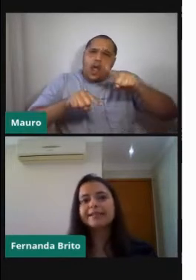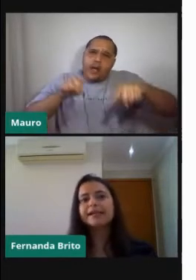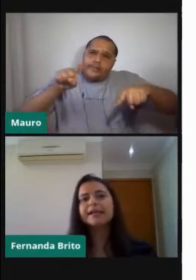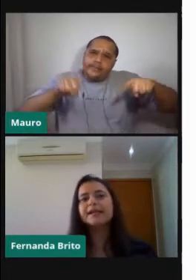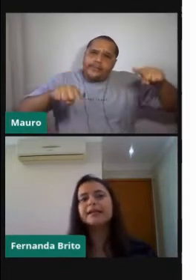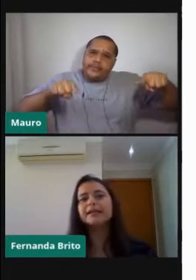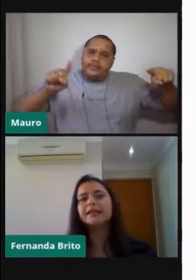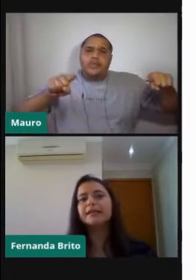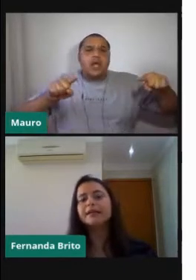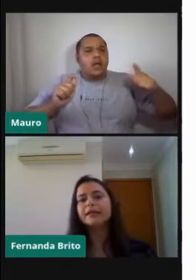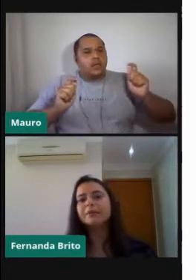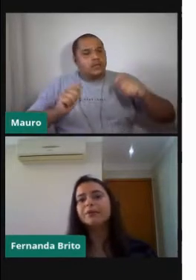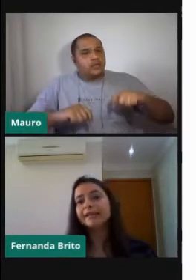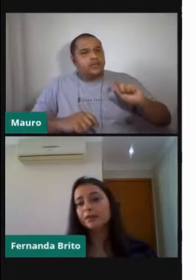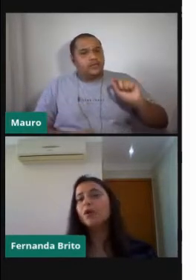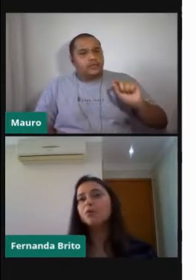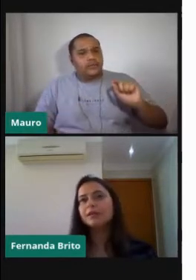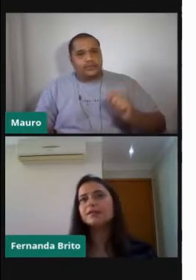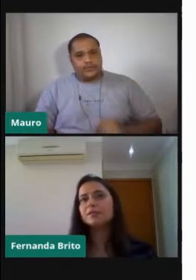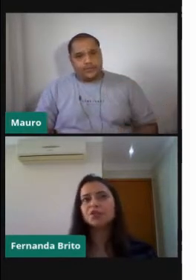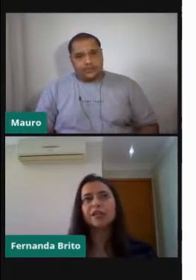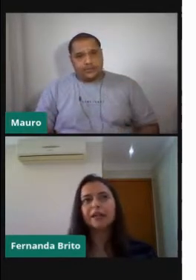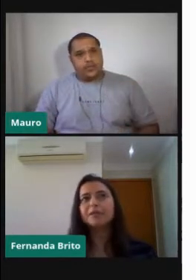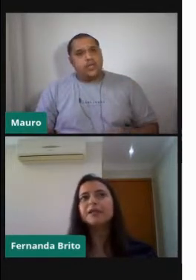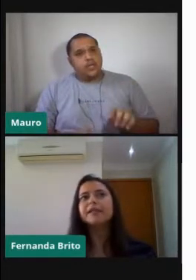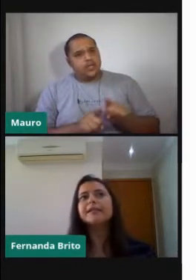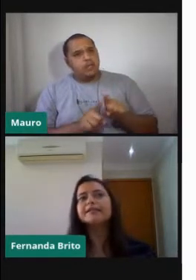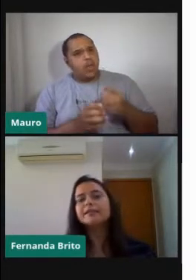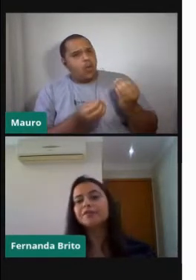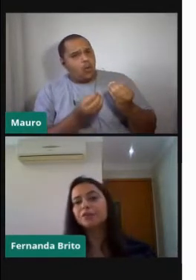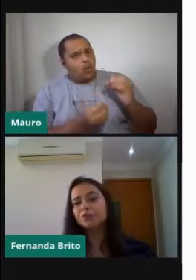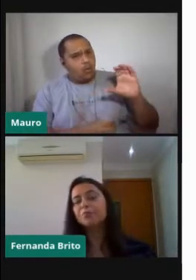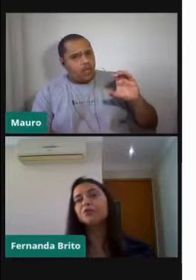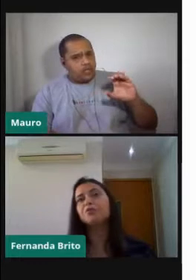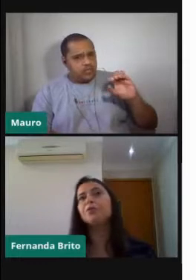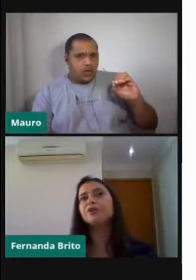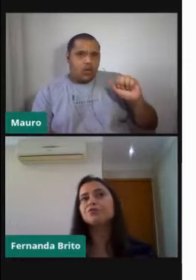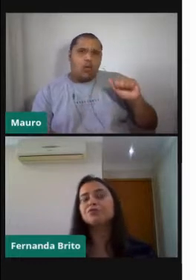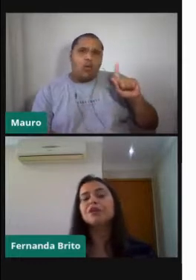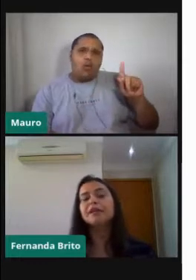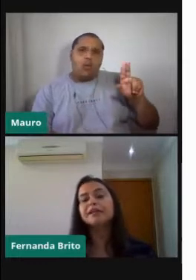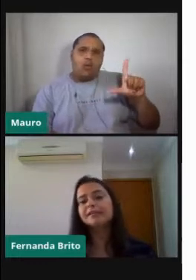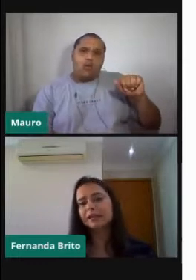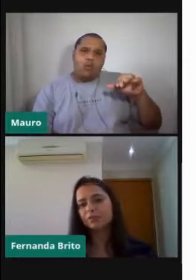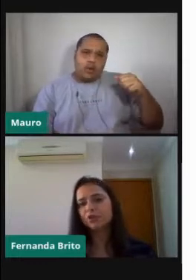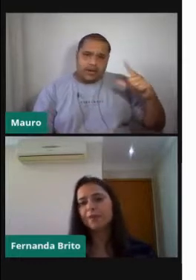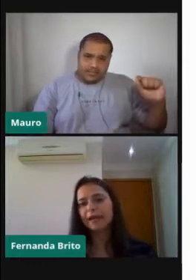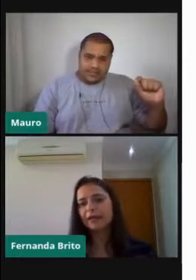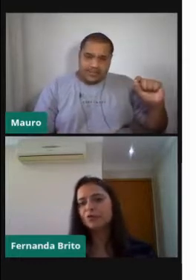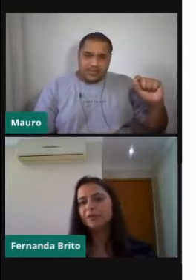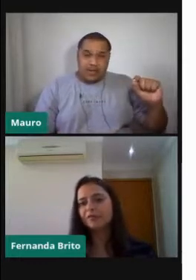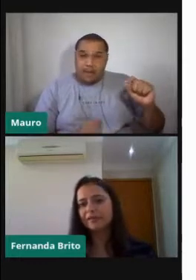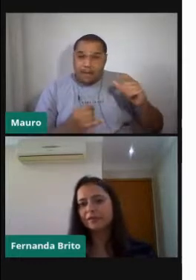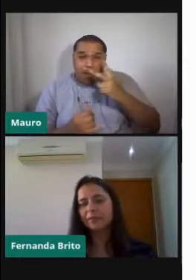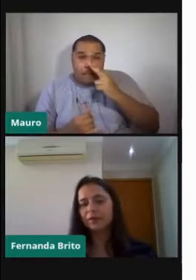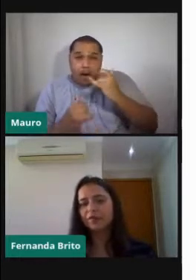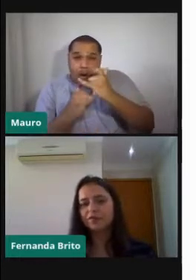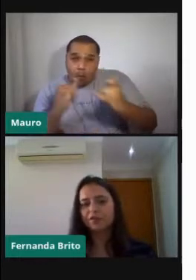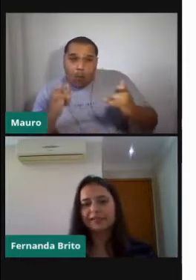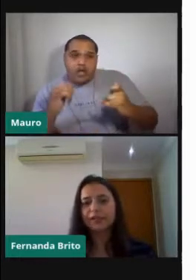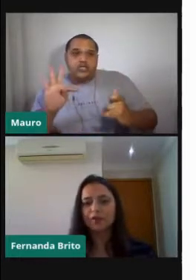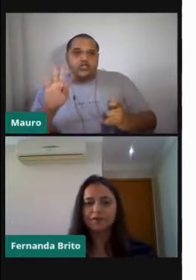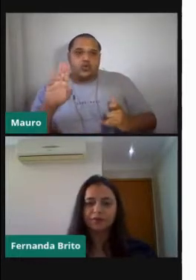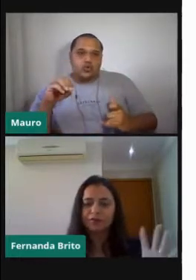por essa coagulação sistêmica, né, e esses efeitos protrombóticos que são disparados pela infecção